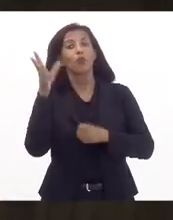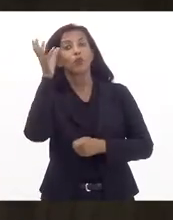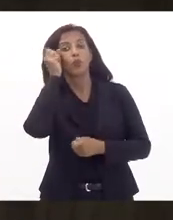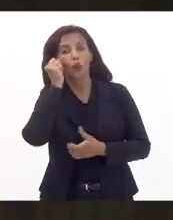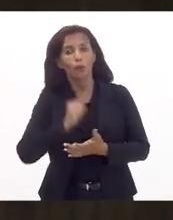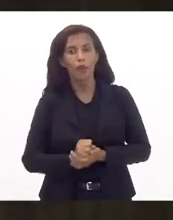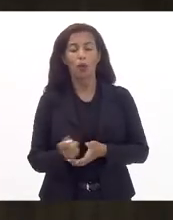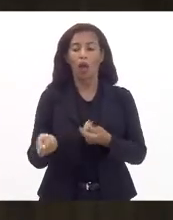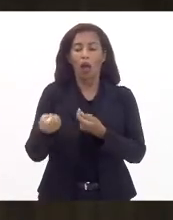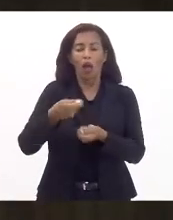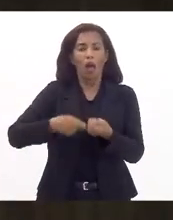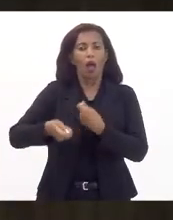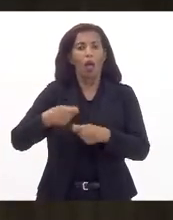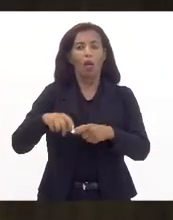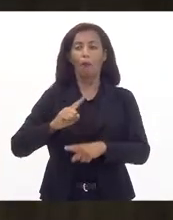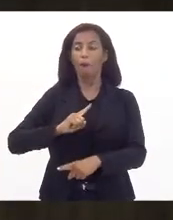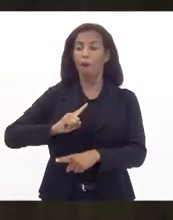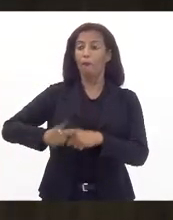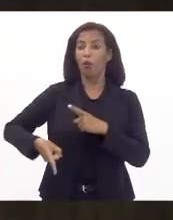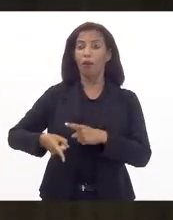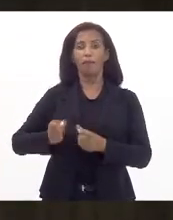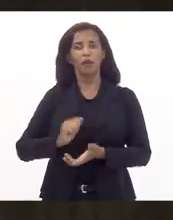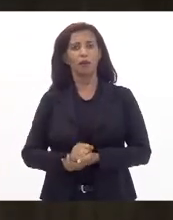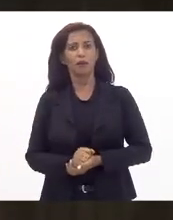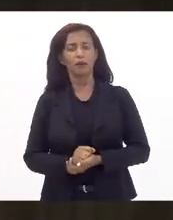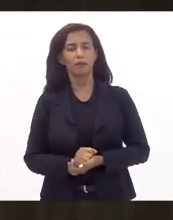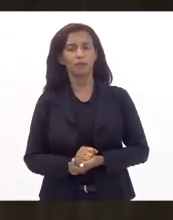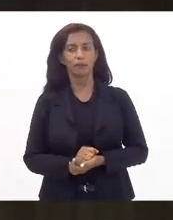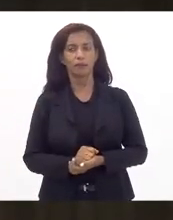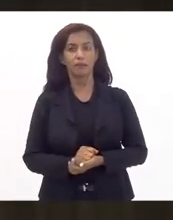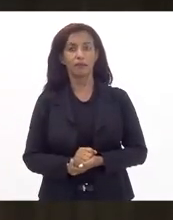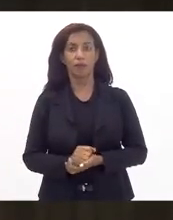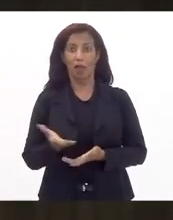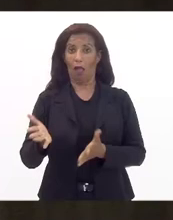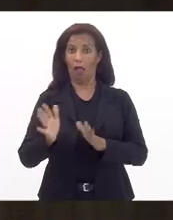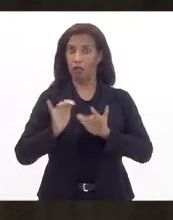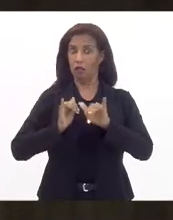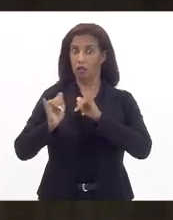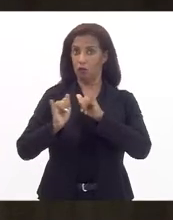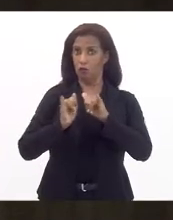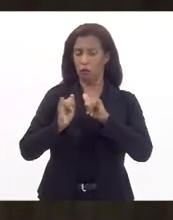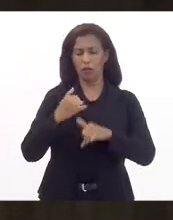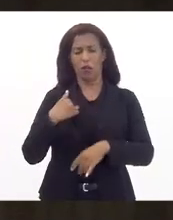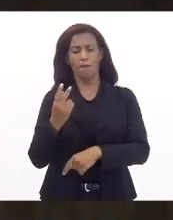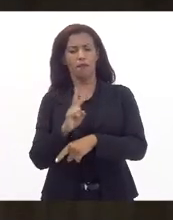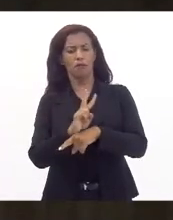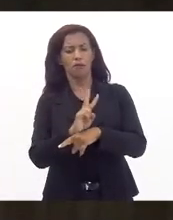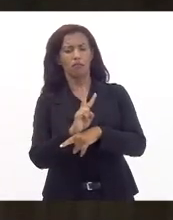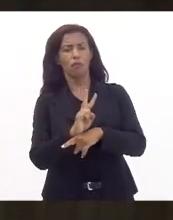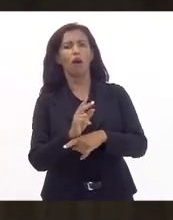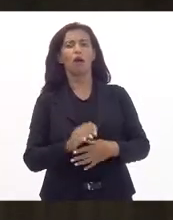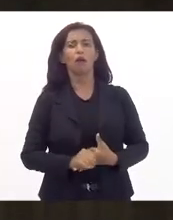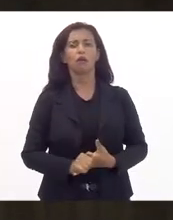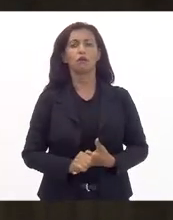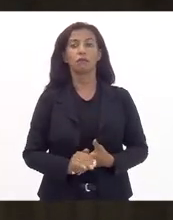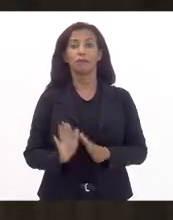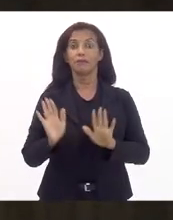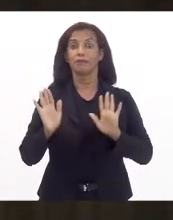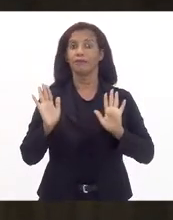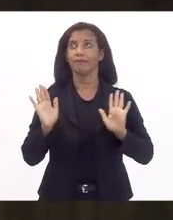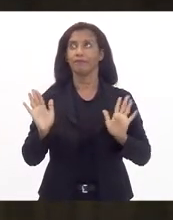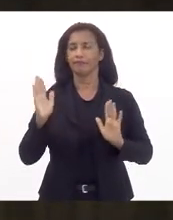dormiu administradora que proíbe convive com as informações a minha fiscalização e